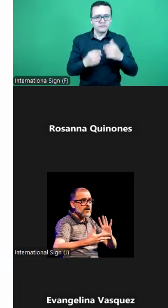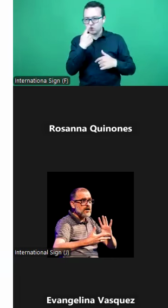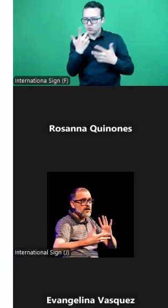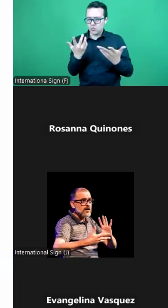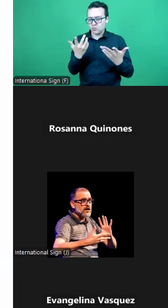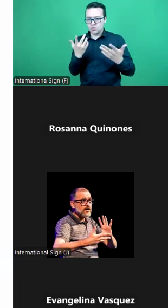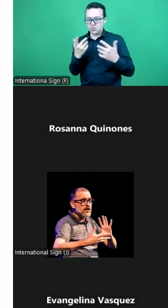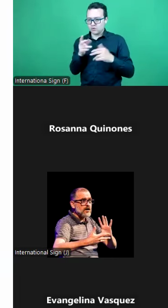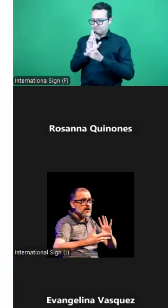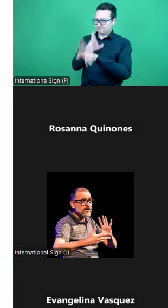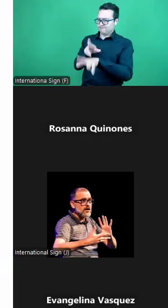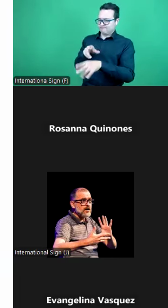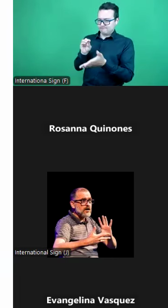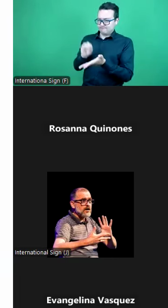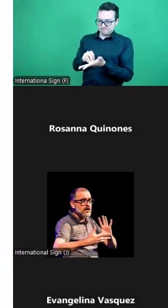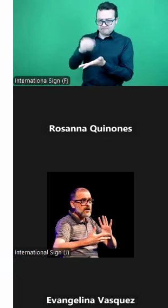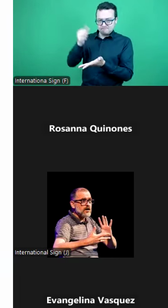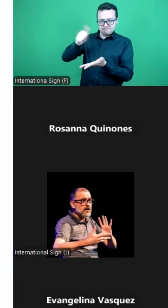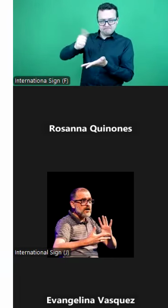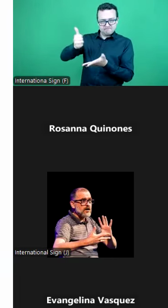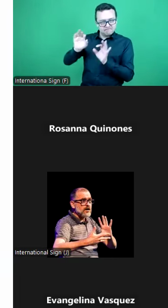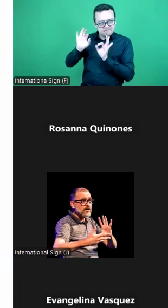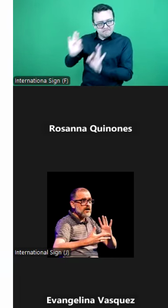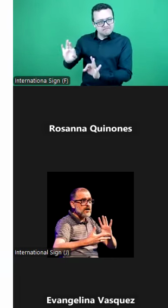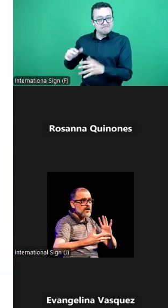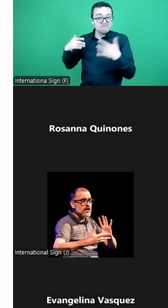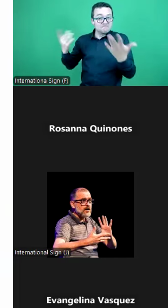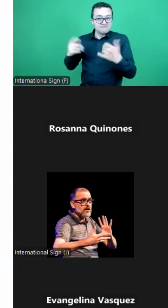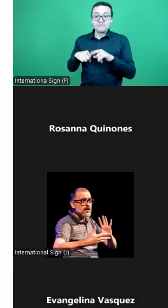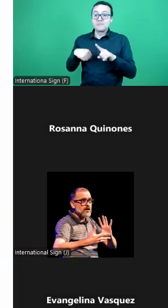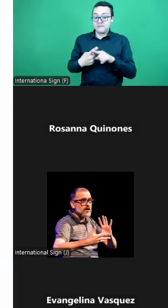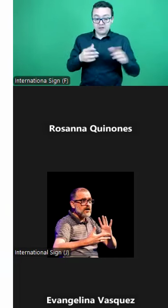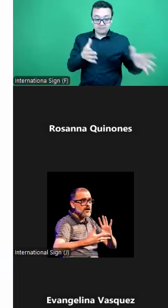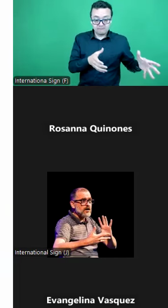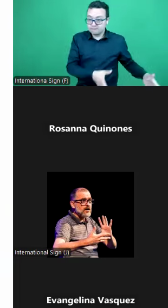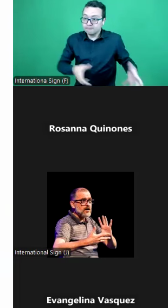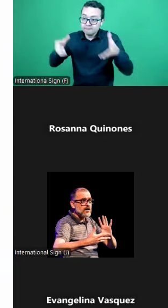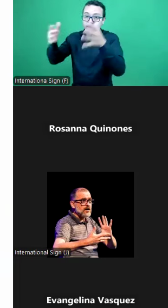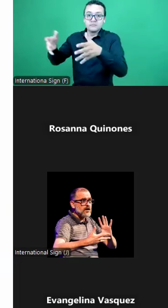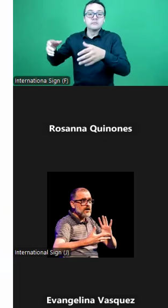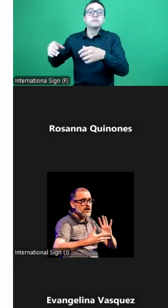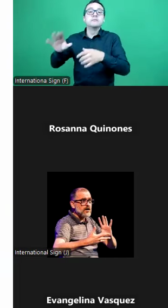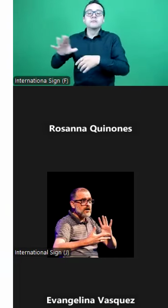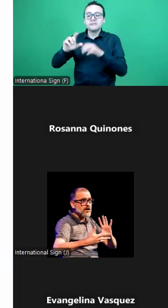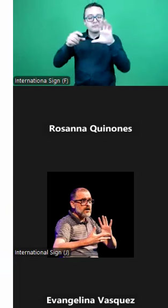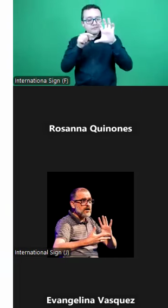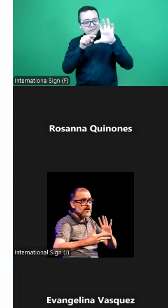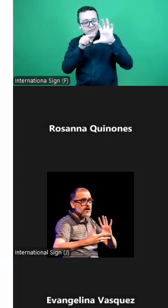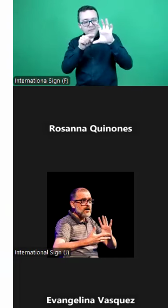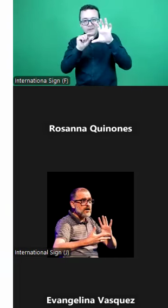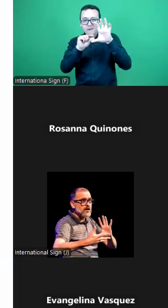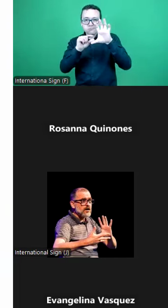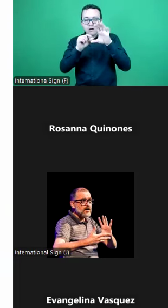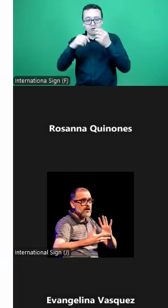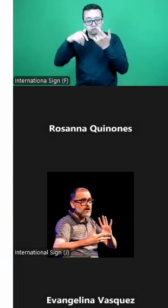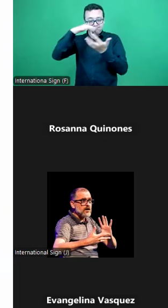alguns resultados não confiáveis. Depois tínhamos um gerenciamento inadequado do suprimento de reagentes